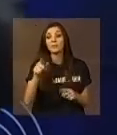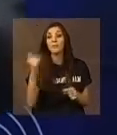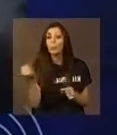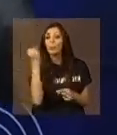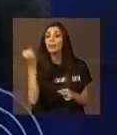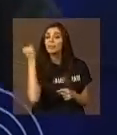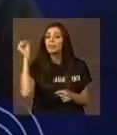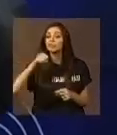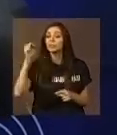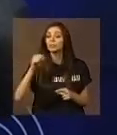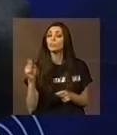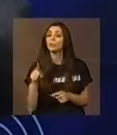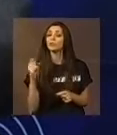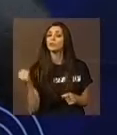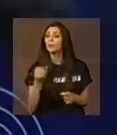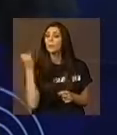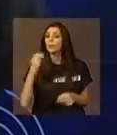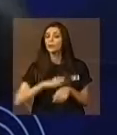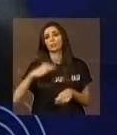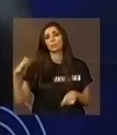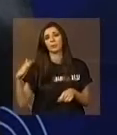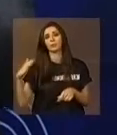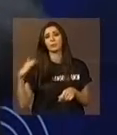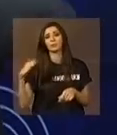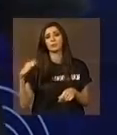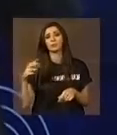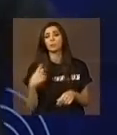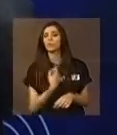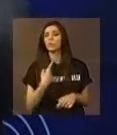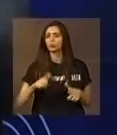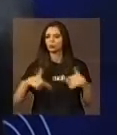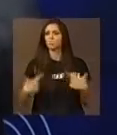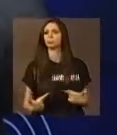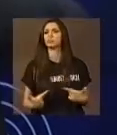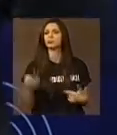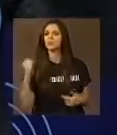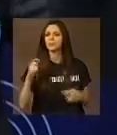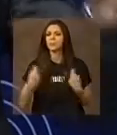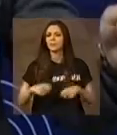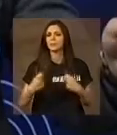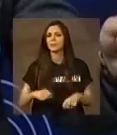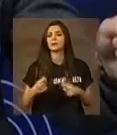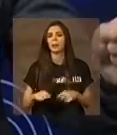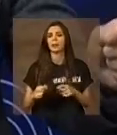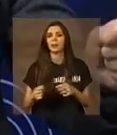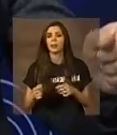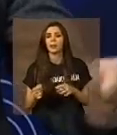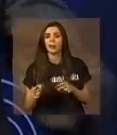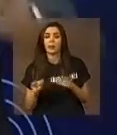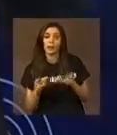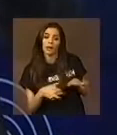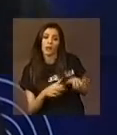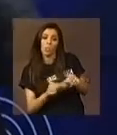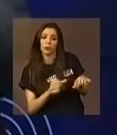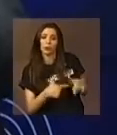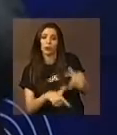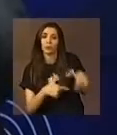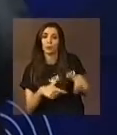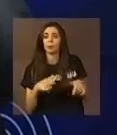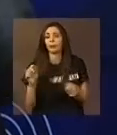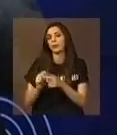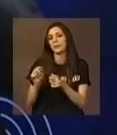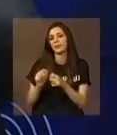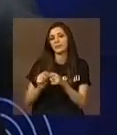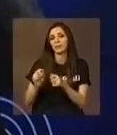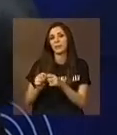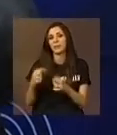você é essencial, você é fundamental. Vamos ser ousados. Se for necessário deixar de fazer algum outro trabalho para que a gente possa